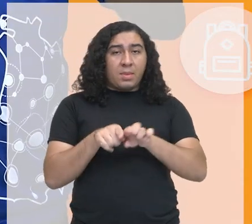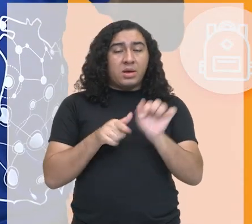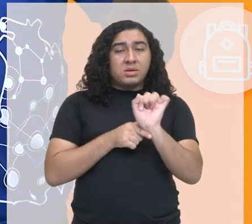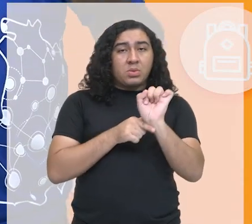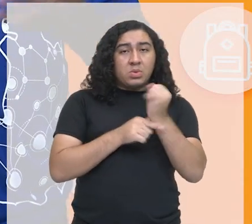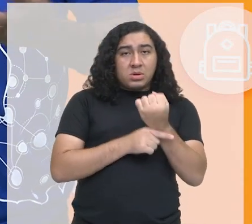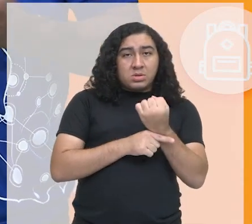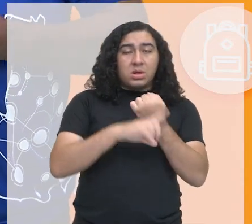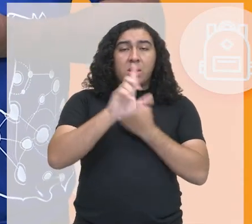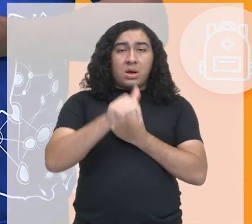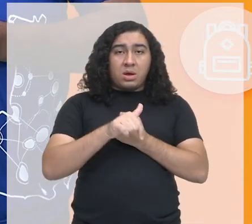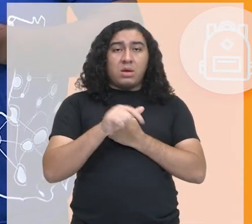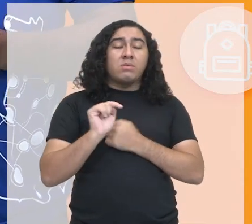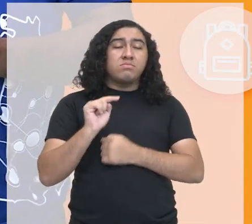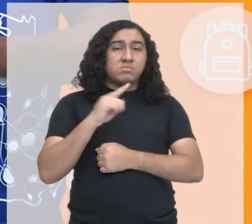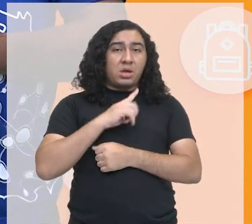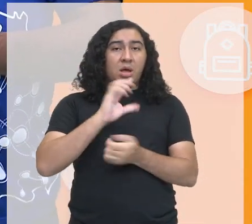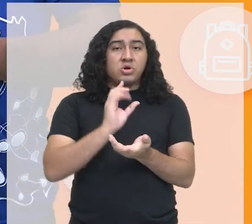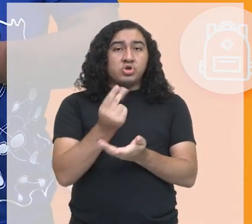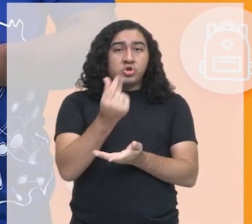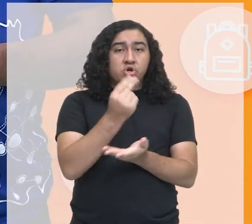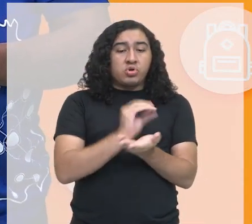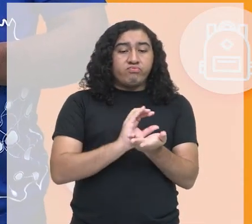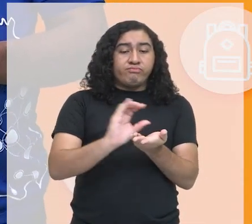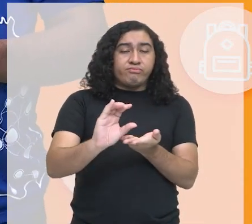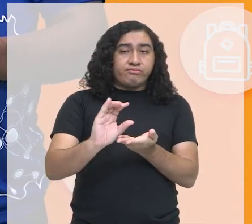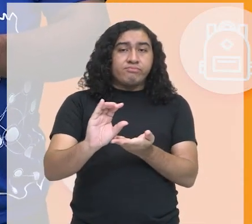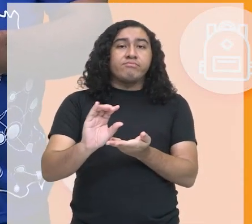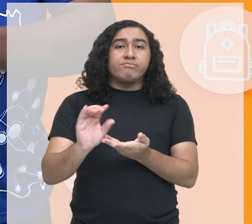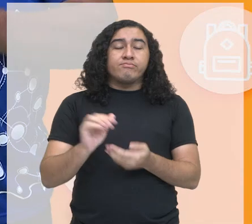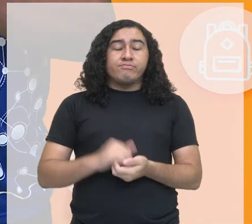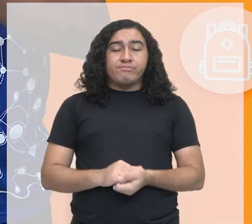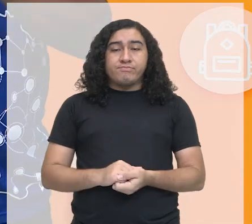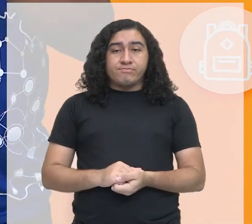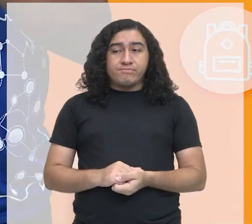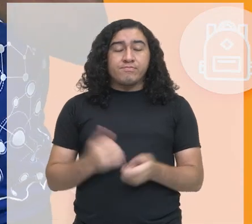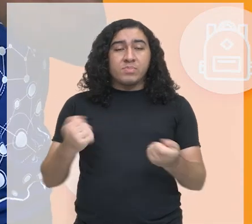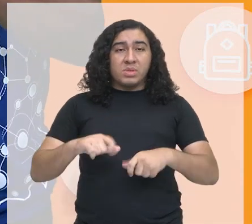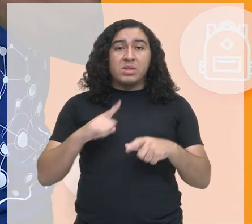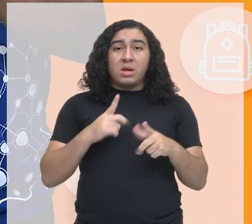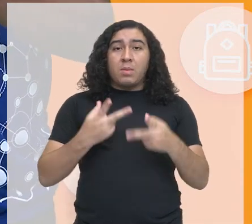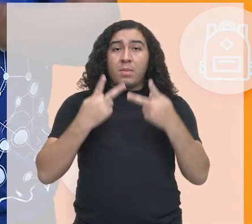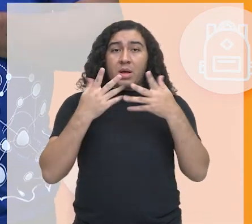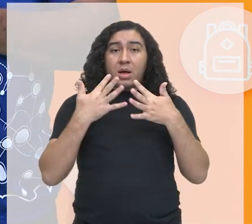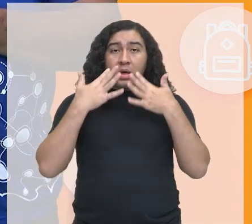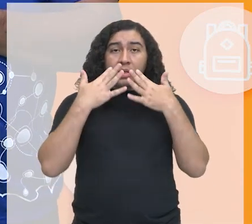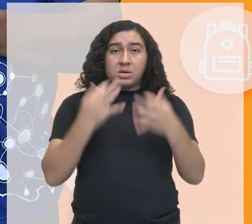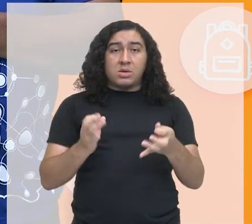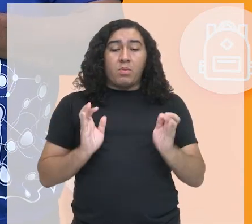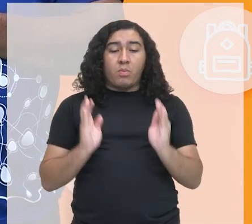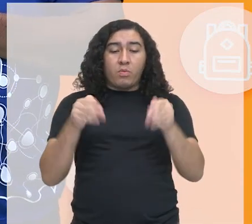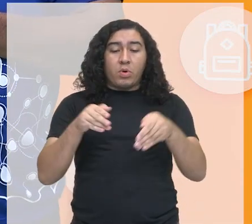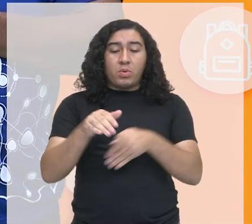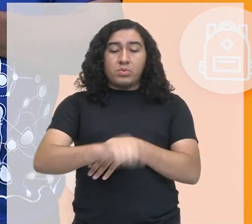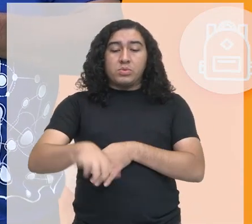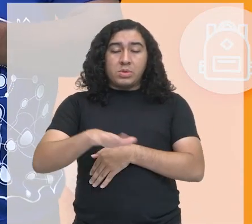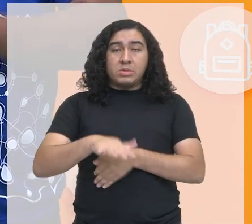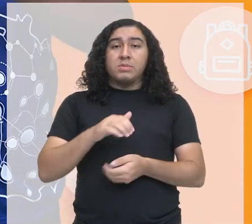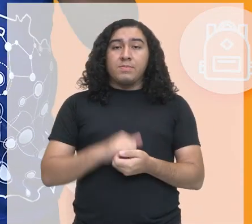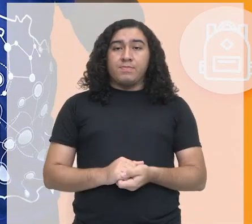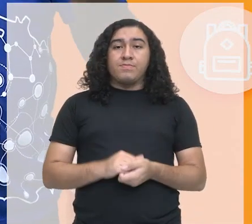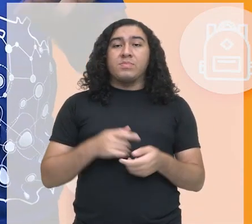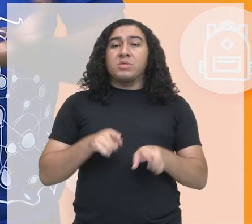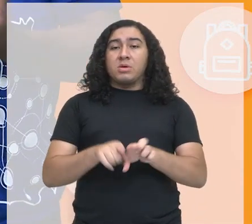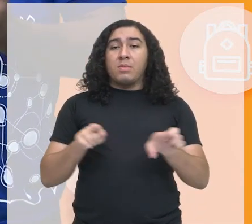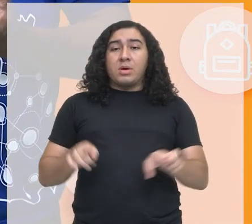as que mais, né, têm recursos, geram recursos. Então, tem que ter um olhar mais, né, focado ali. Mas